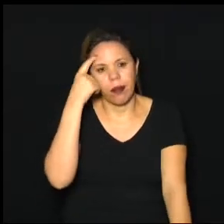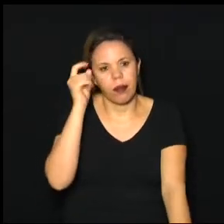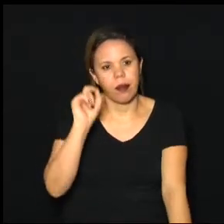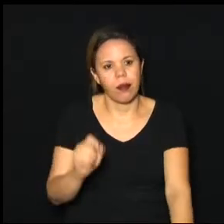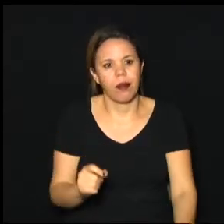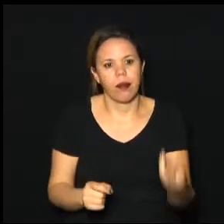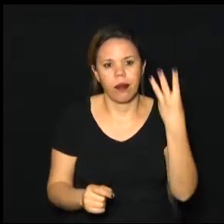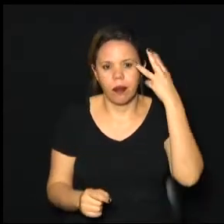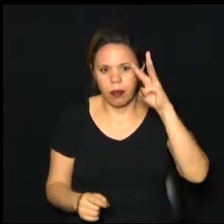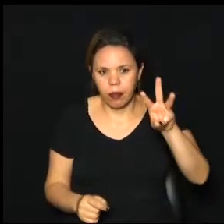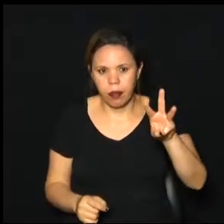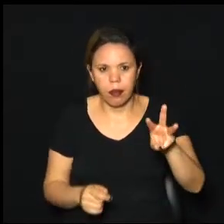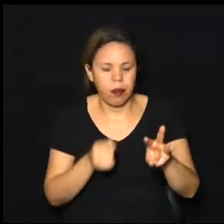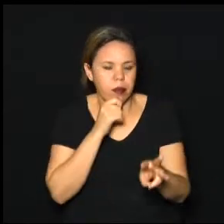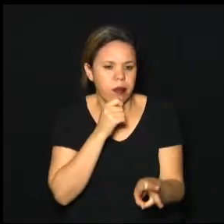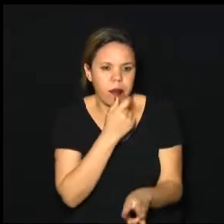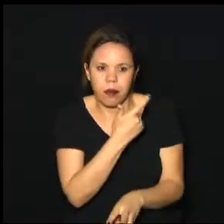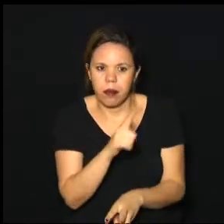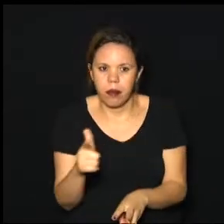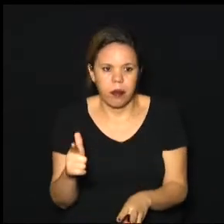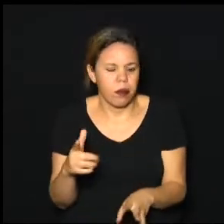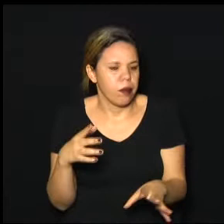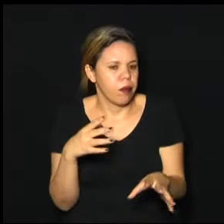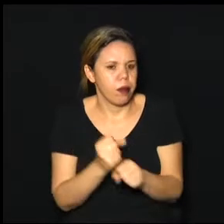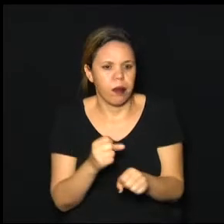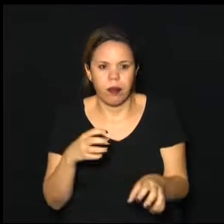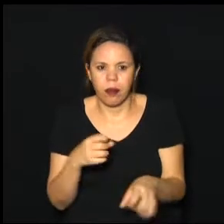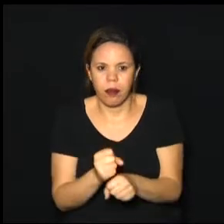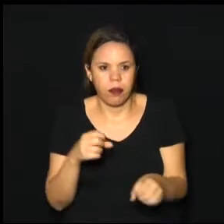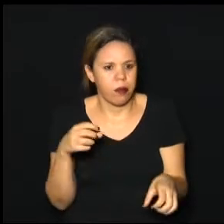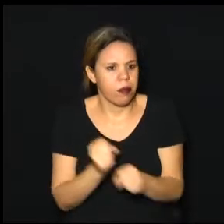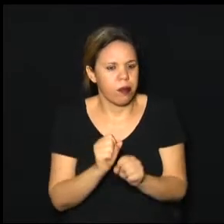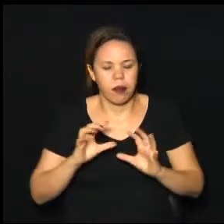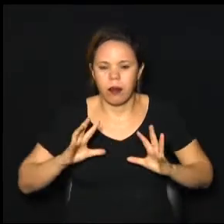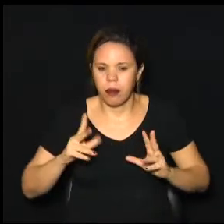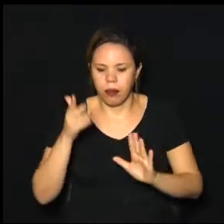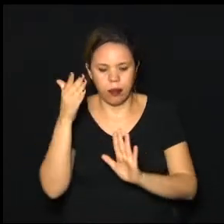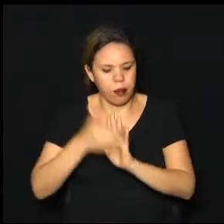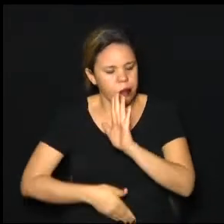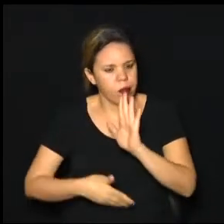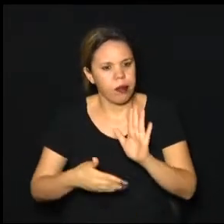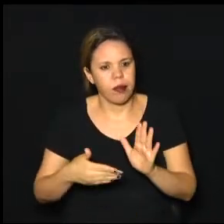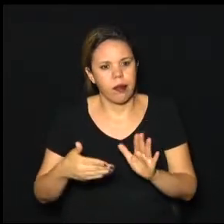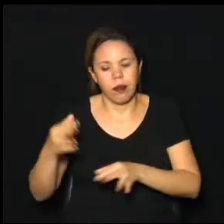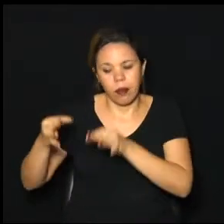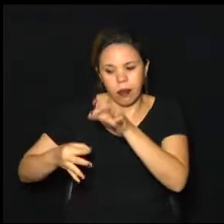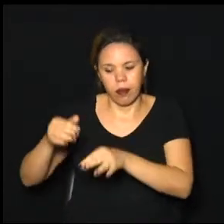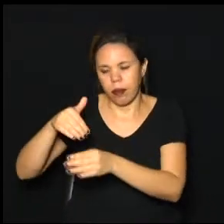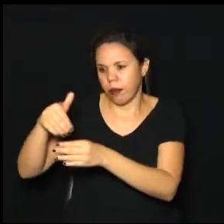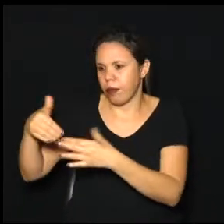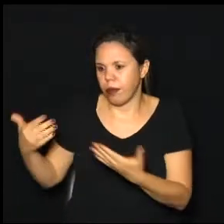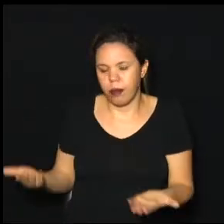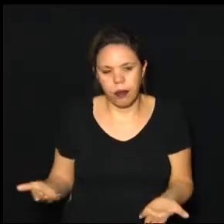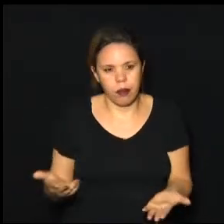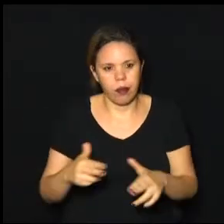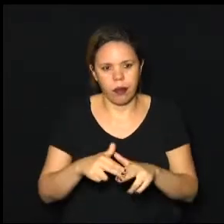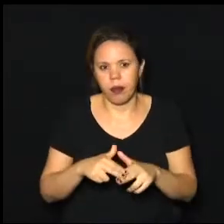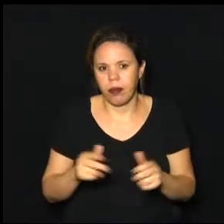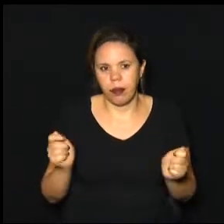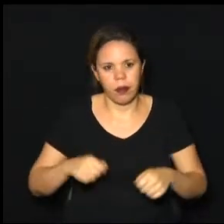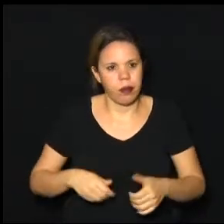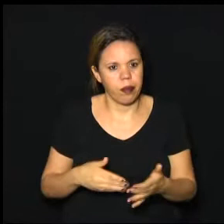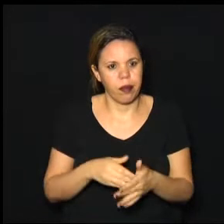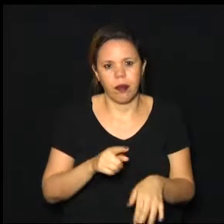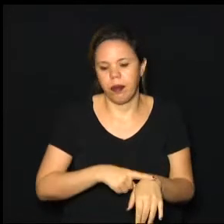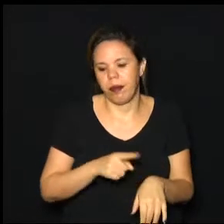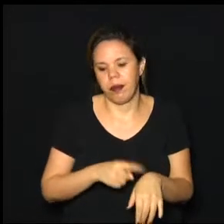3 dias a gente ainda não vai ter as contas devidamente apreciadas, né, pela Justiça Eleitoral, por impossibilidade